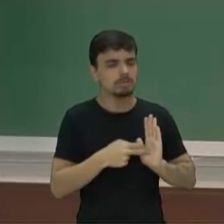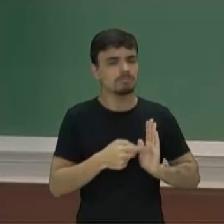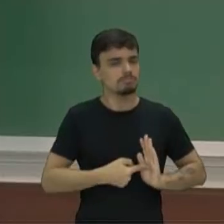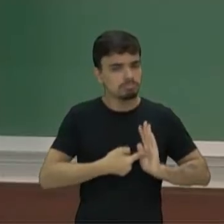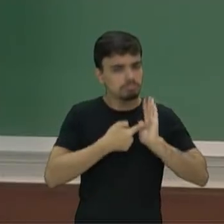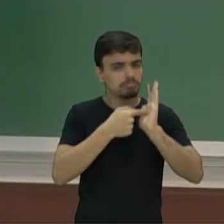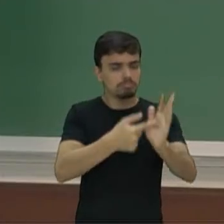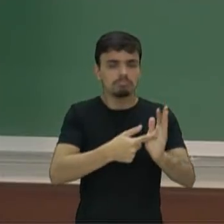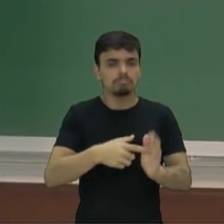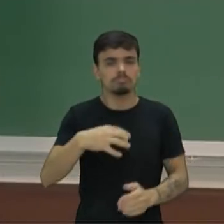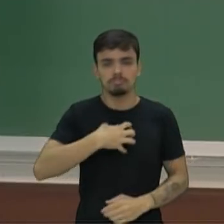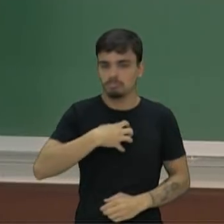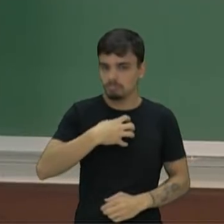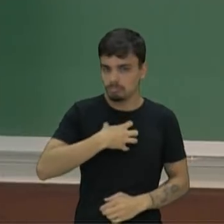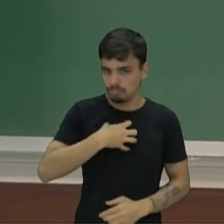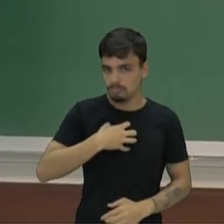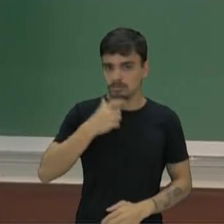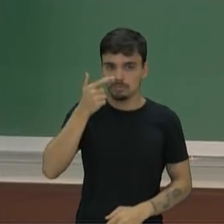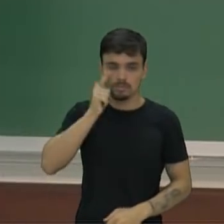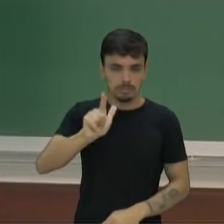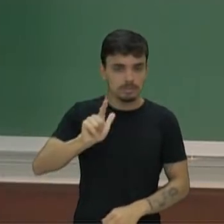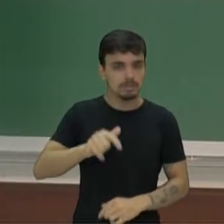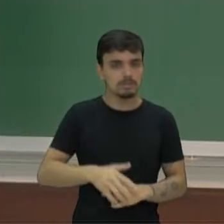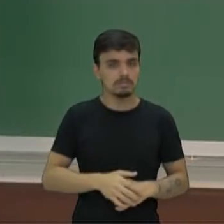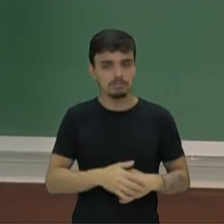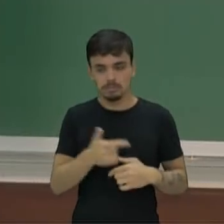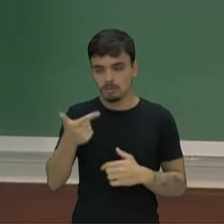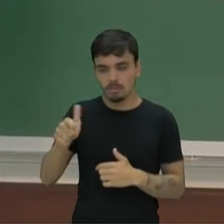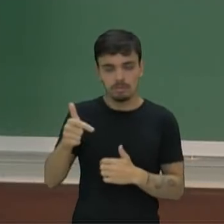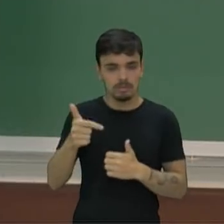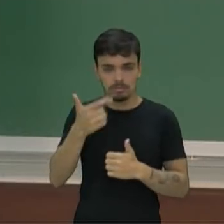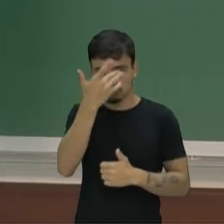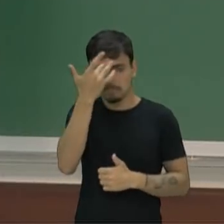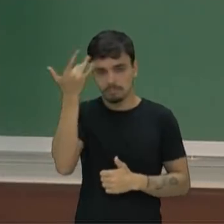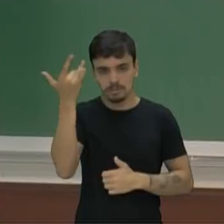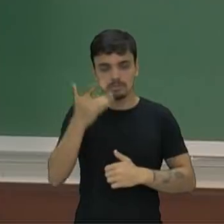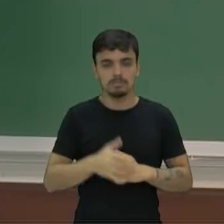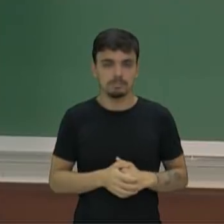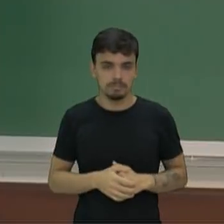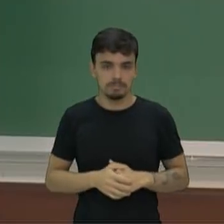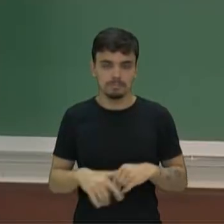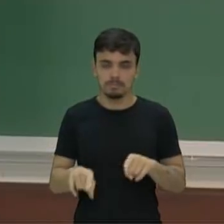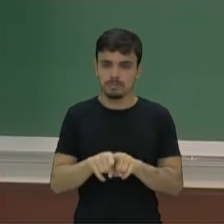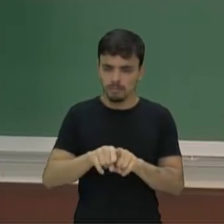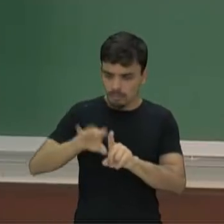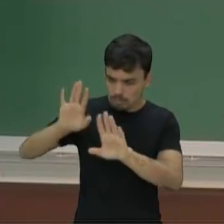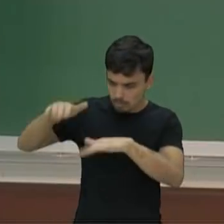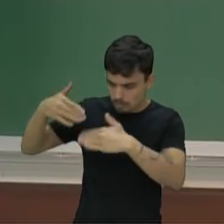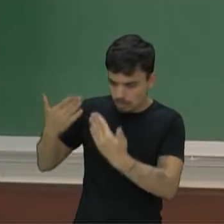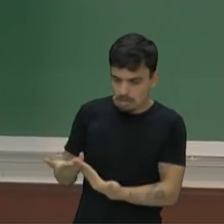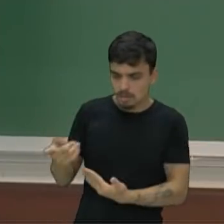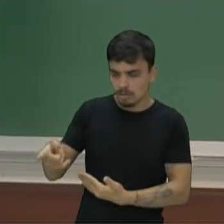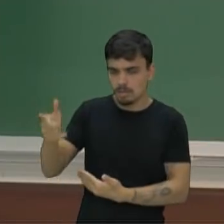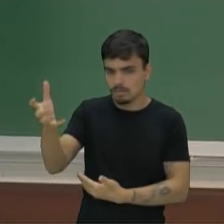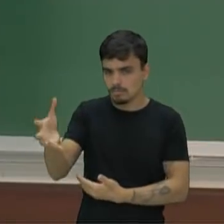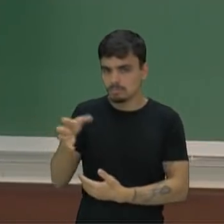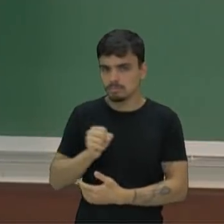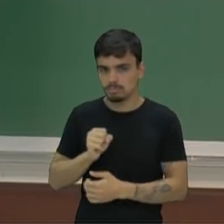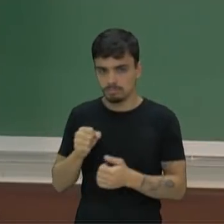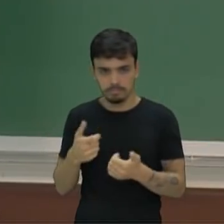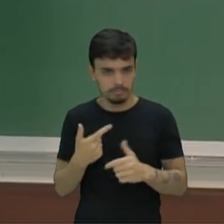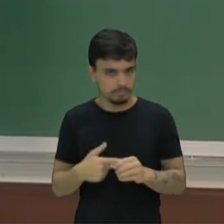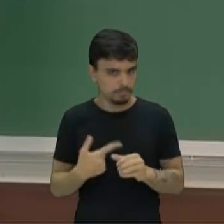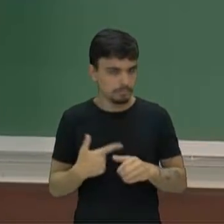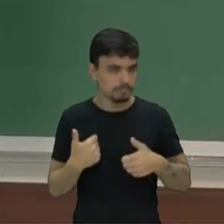né, ganhar, né, em frente aos outros competidores, a honra, as homenagens que ele receberia na sua